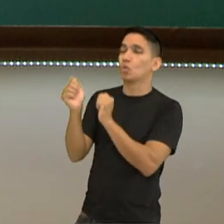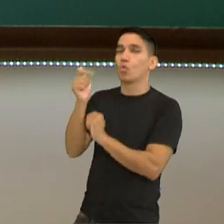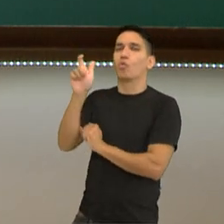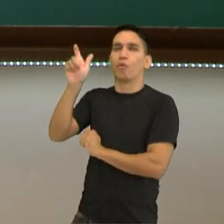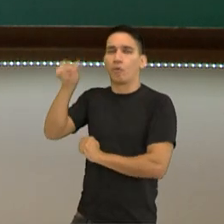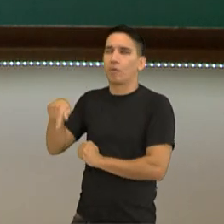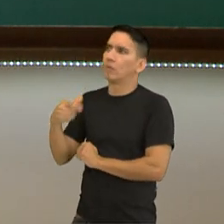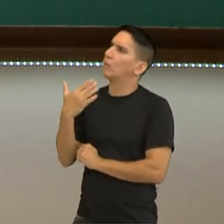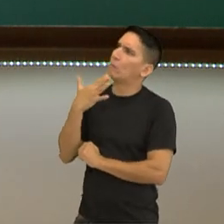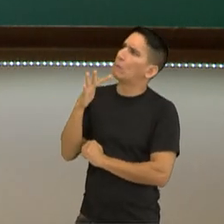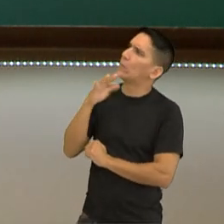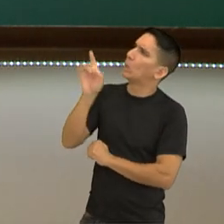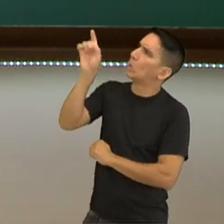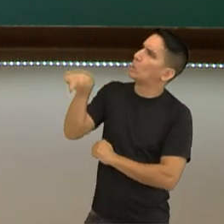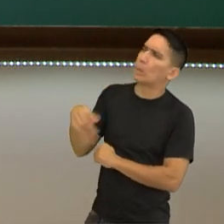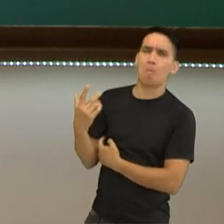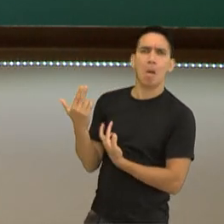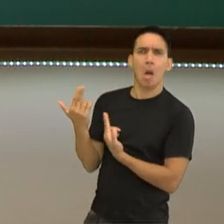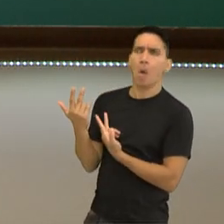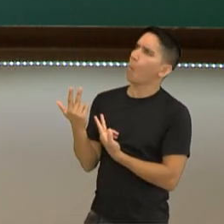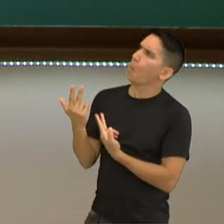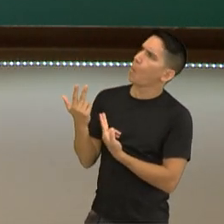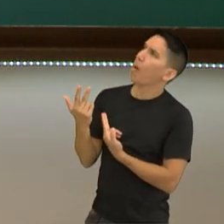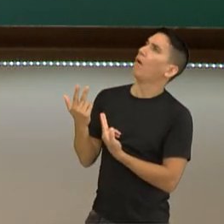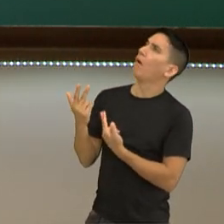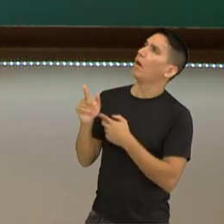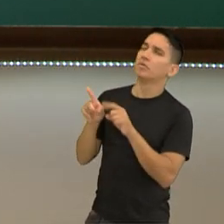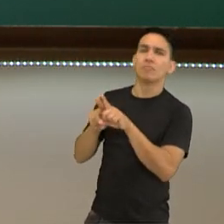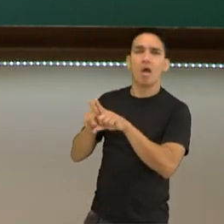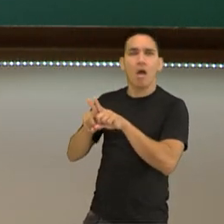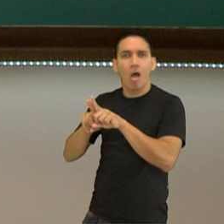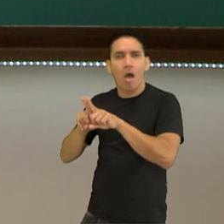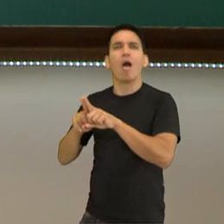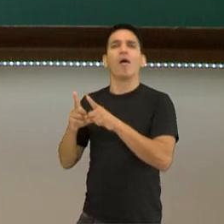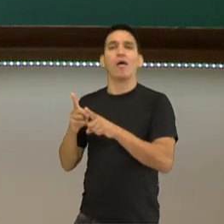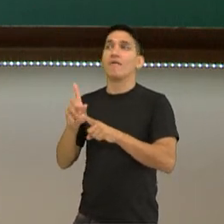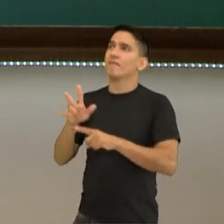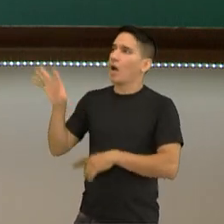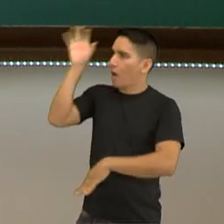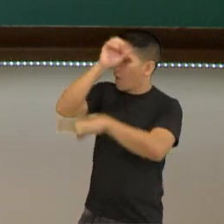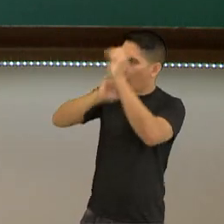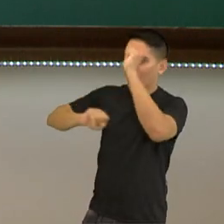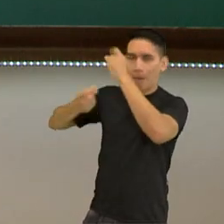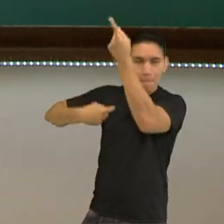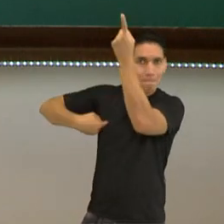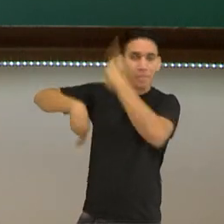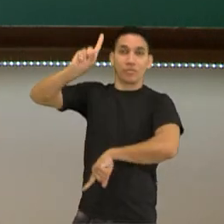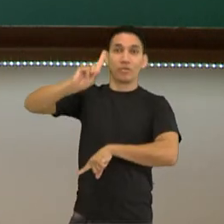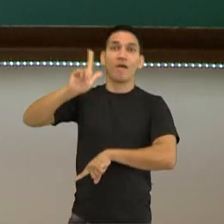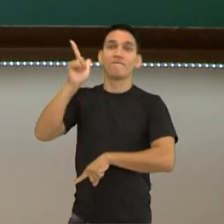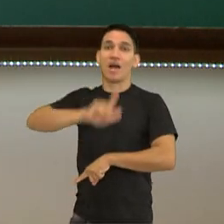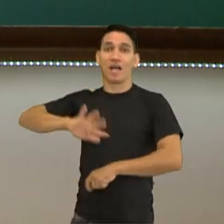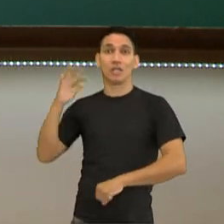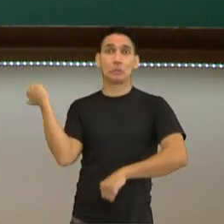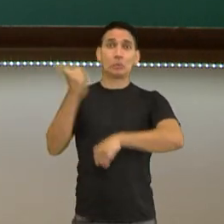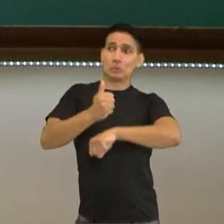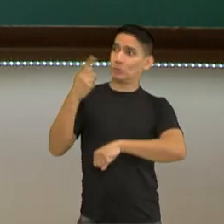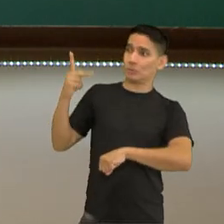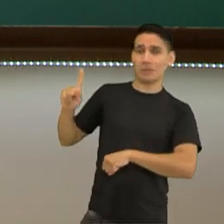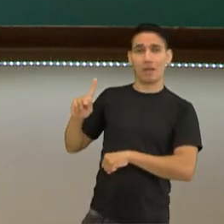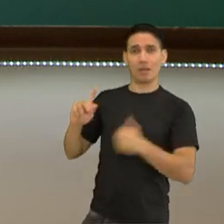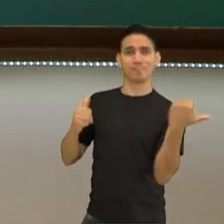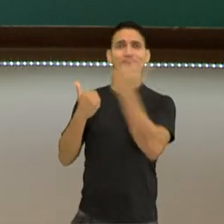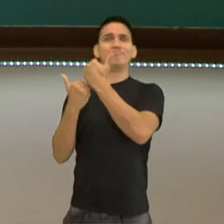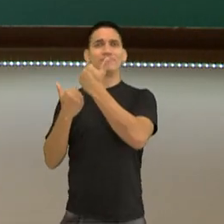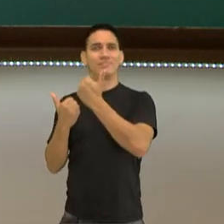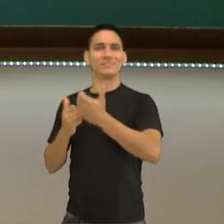ele não conhecia, como eu falei, né? E ele vai aprender e ele vai superar o irmão, tanto que ele vai pegar o emprego do irmão, gente. Olha que